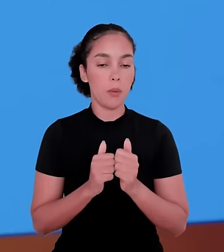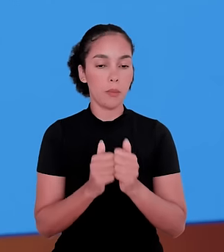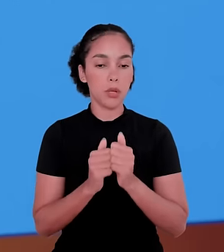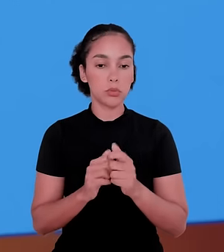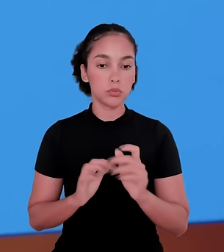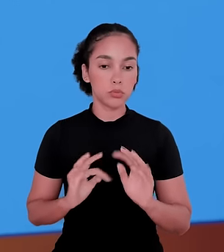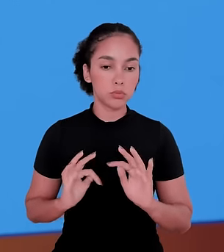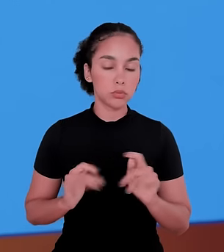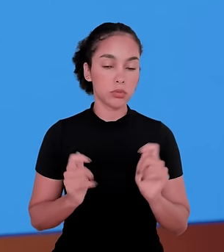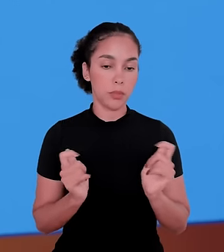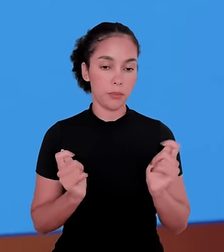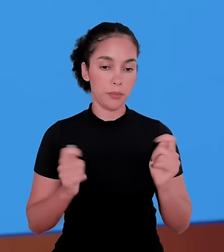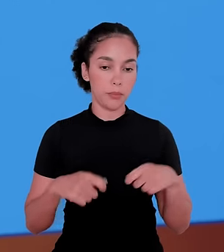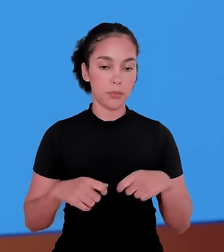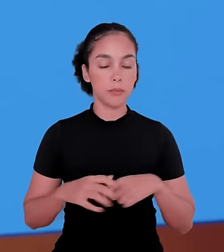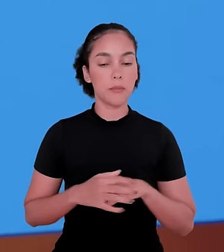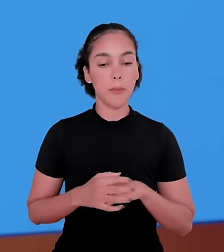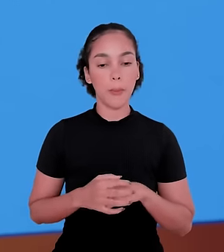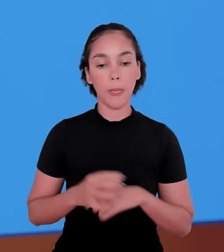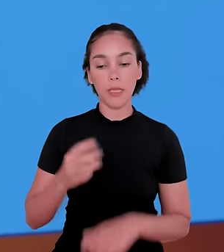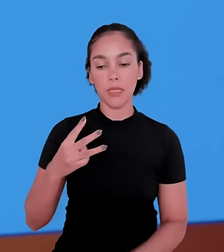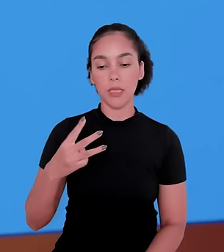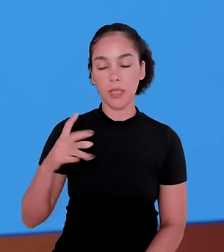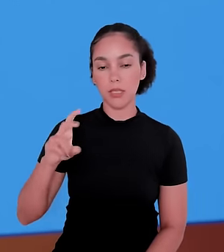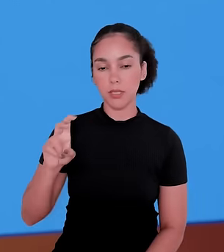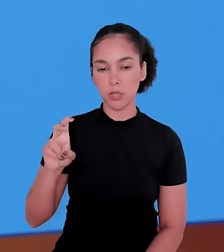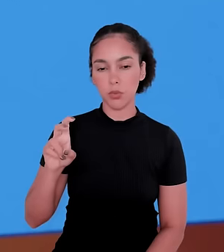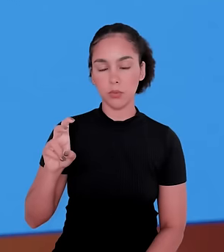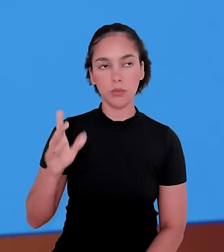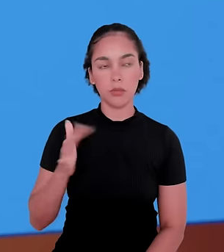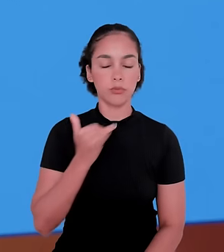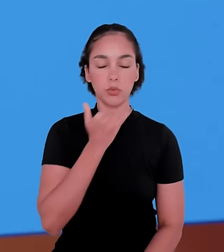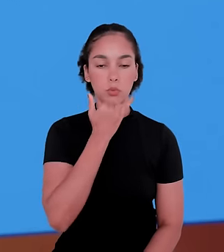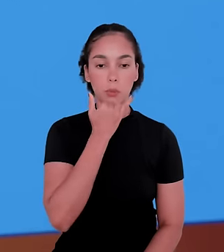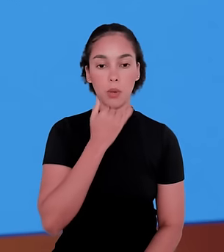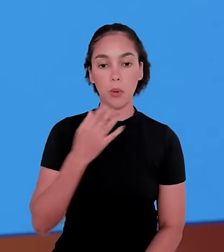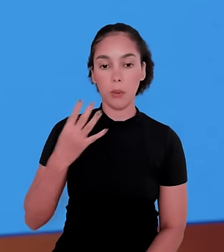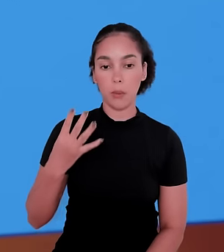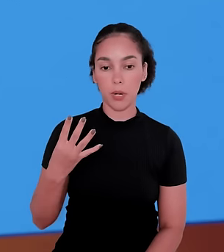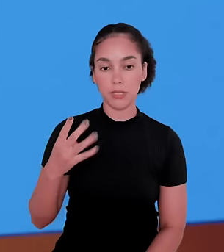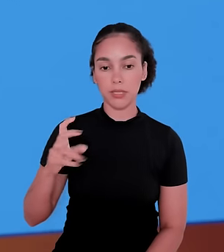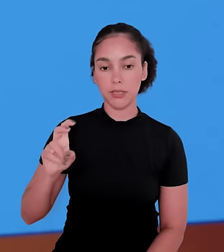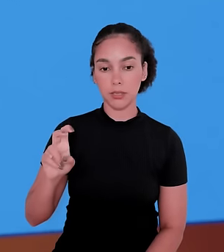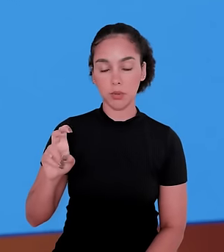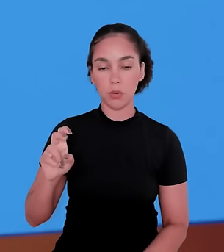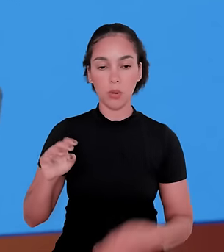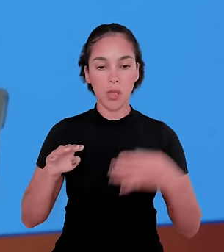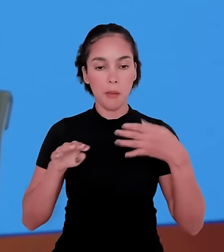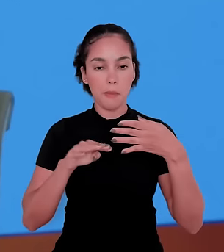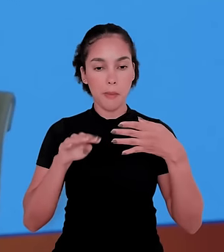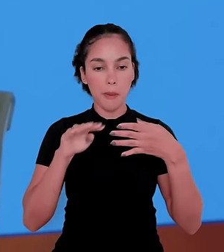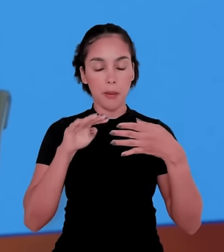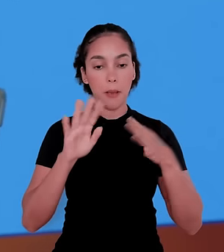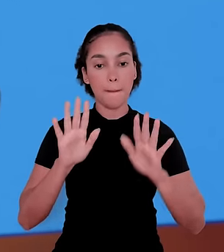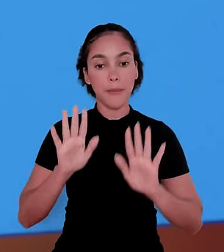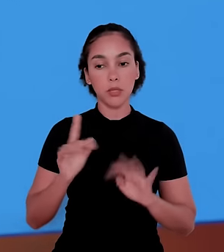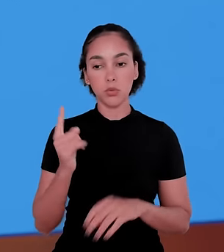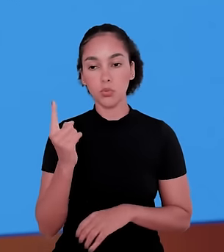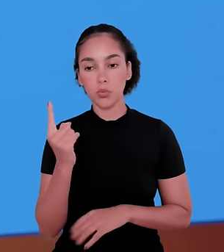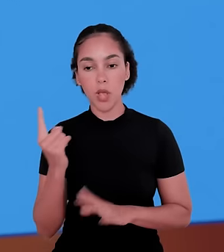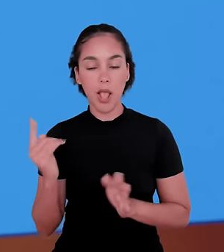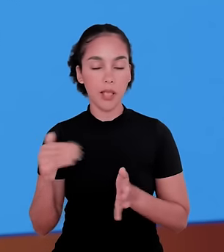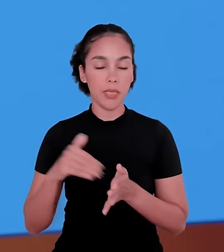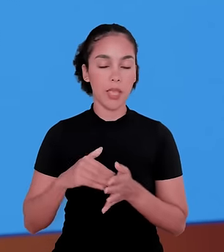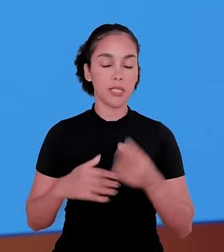todas as possibilidades né São 35 35 não desculpa 45 classes sendo que daá um a